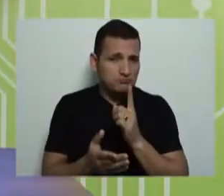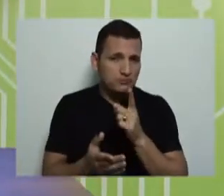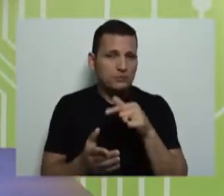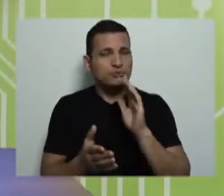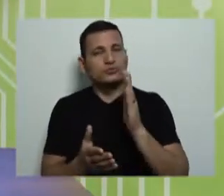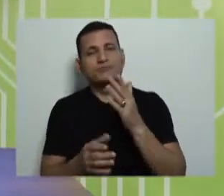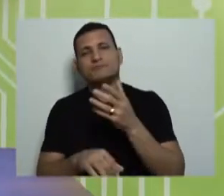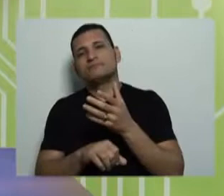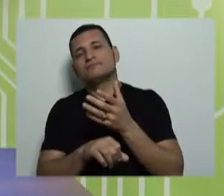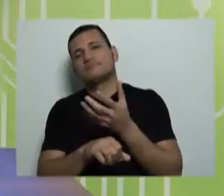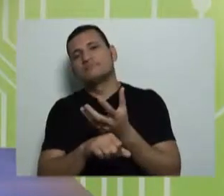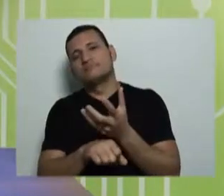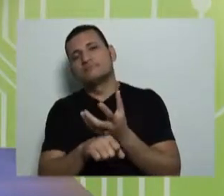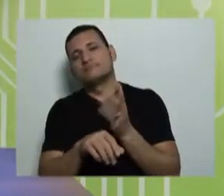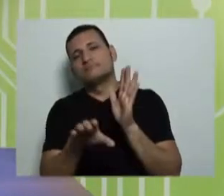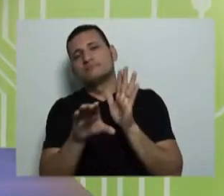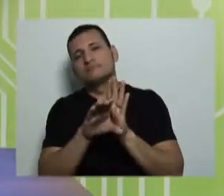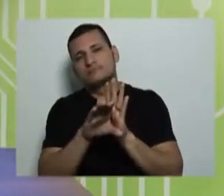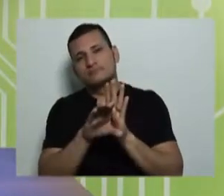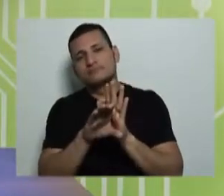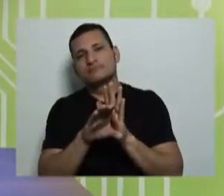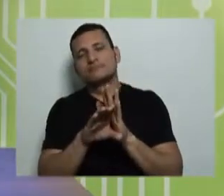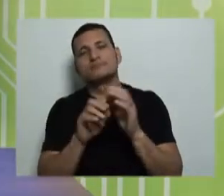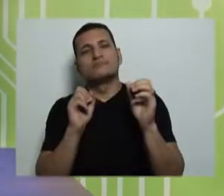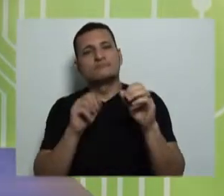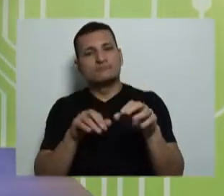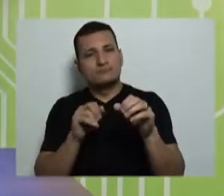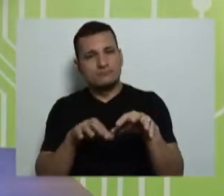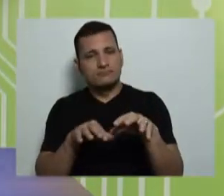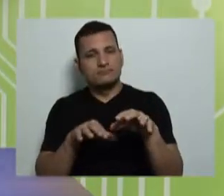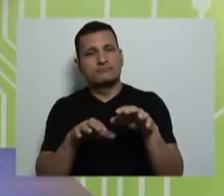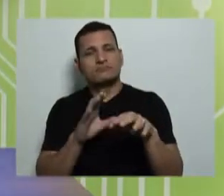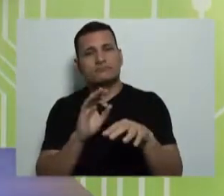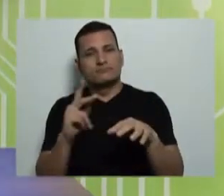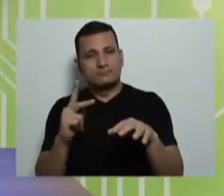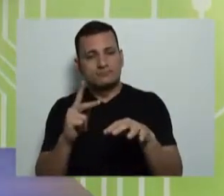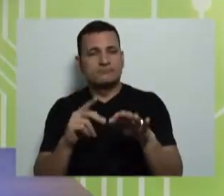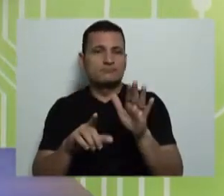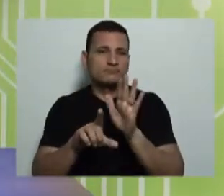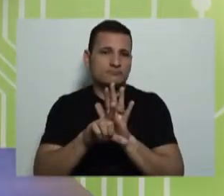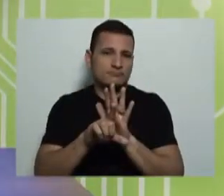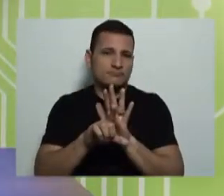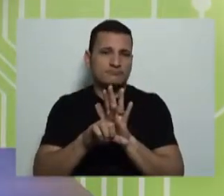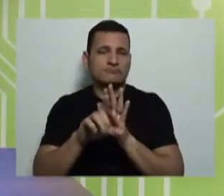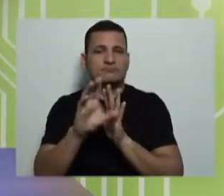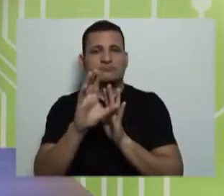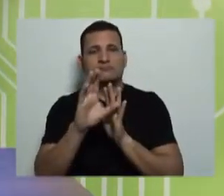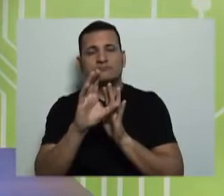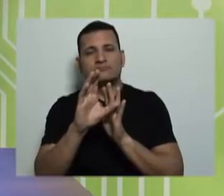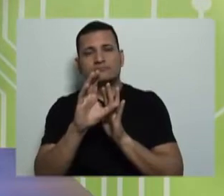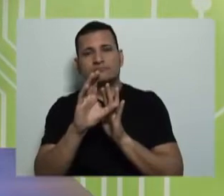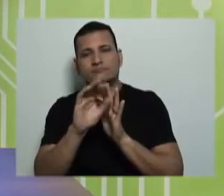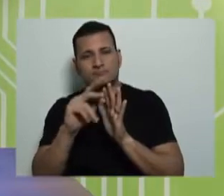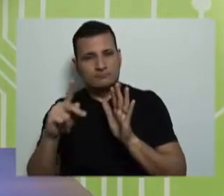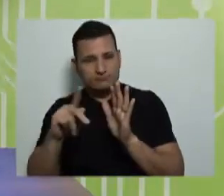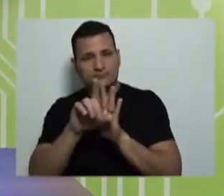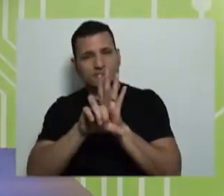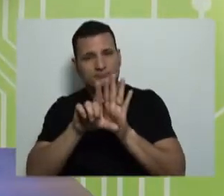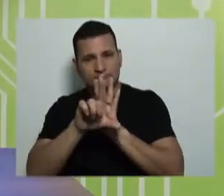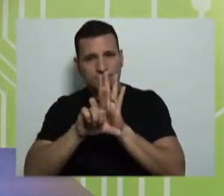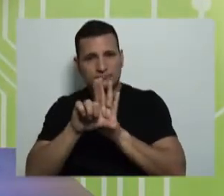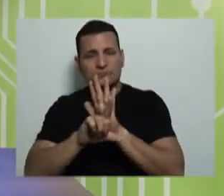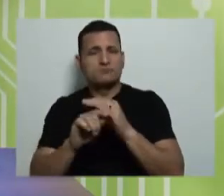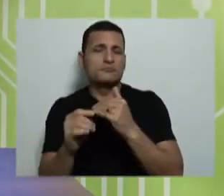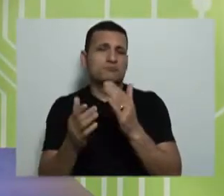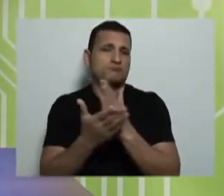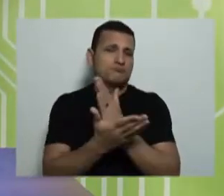Constituição e Educação Cooperativista e de Legislação das Cooperativas. Já sou um velho conhecido de alguns